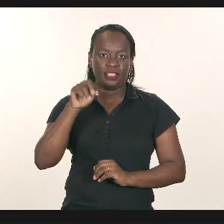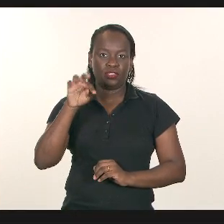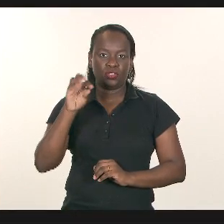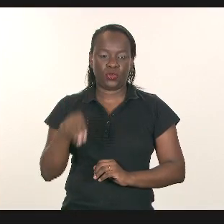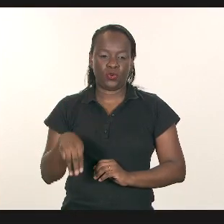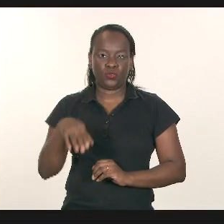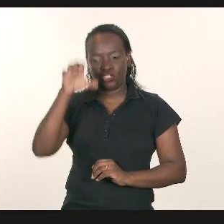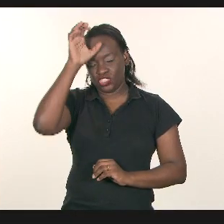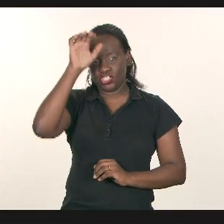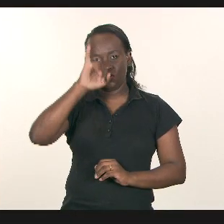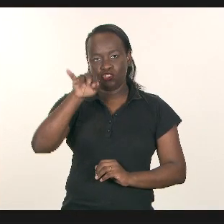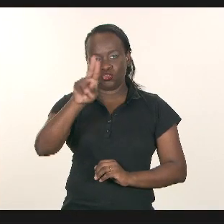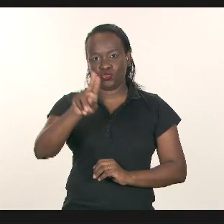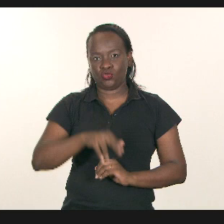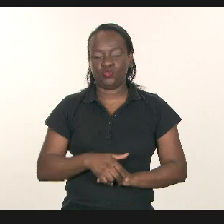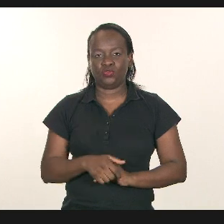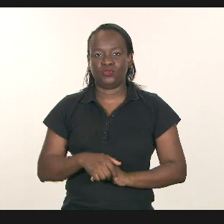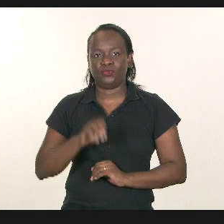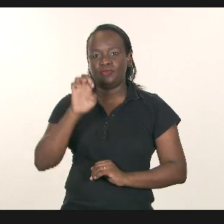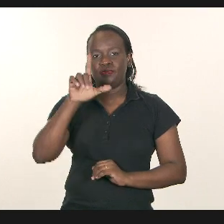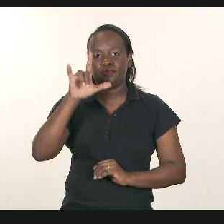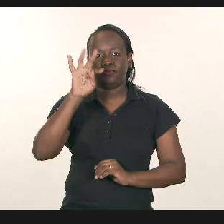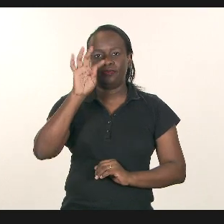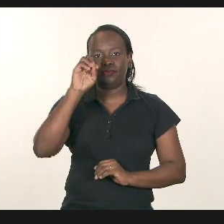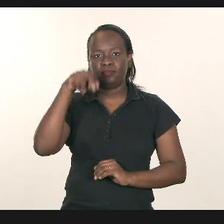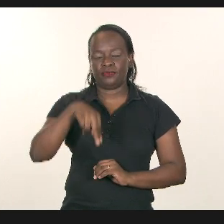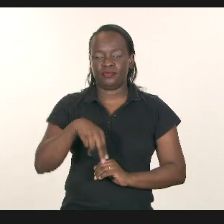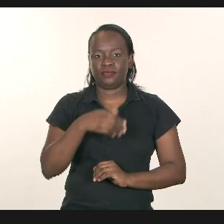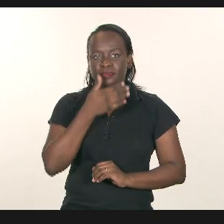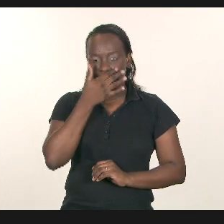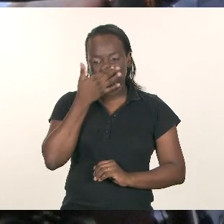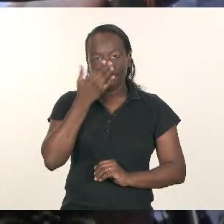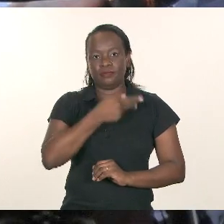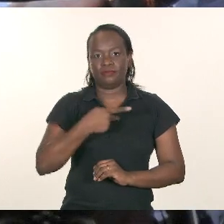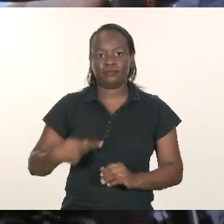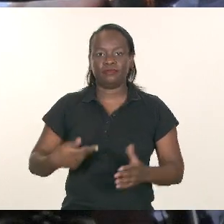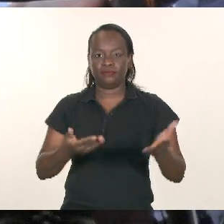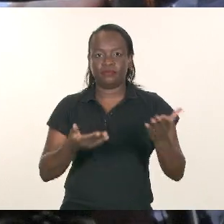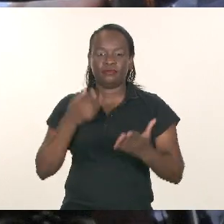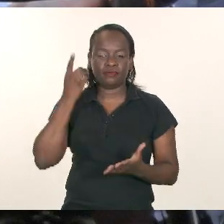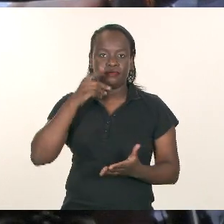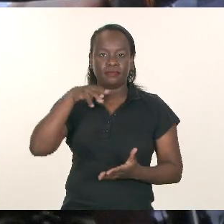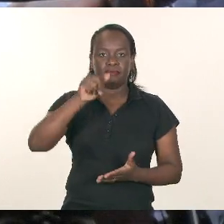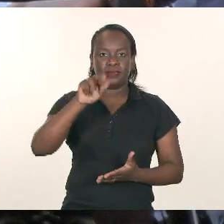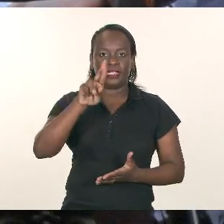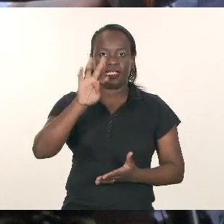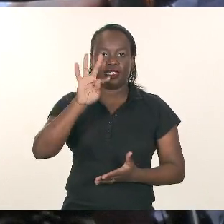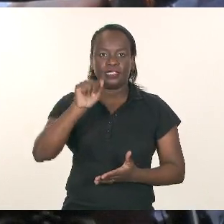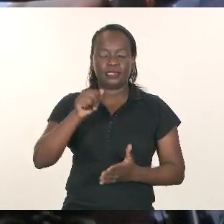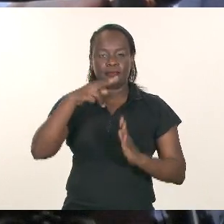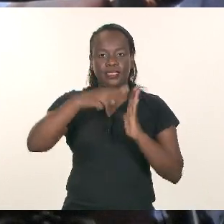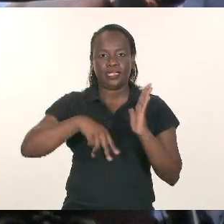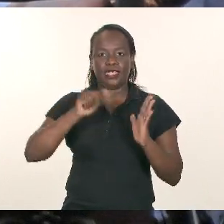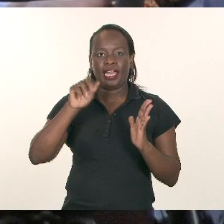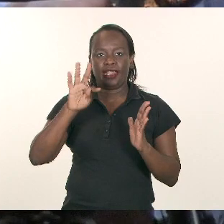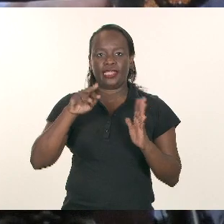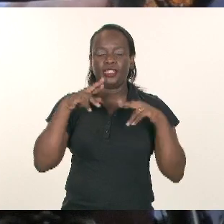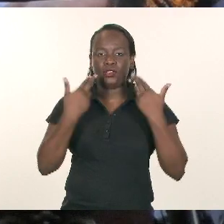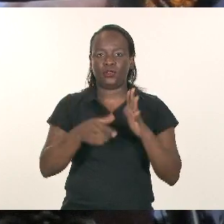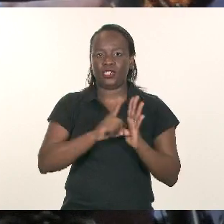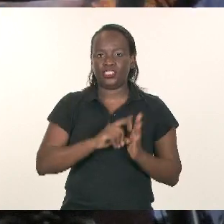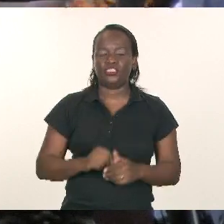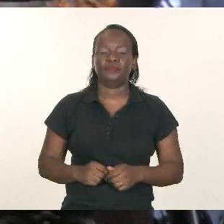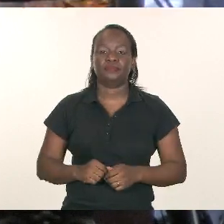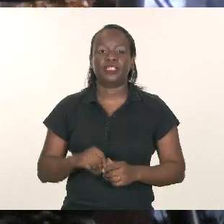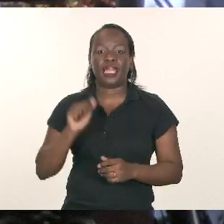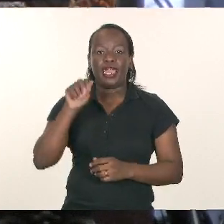Ju, Elton Cristo. A presidência convida a deputada Marta Rocha a fazer a leitura da ata da sessão anterior.